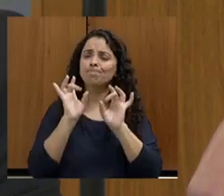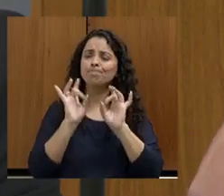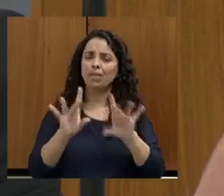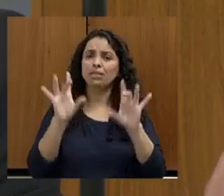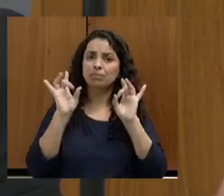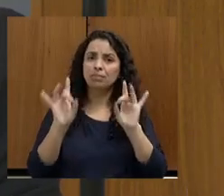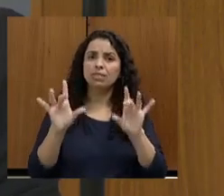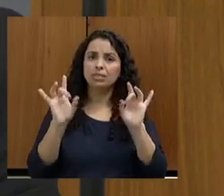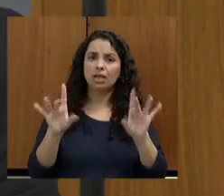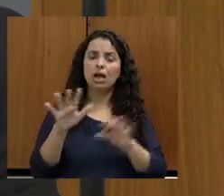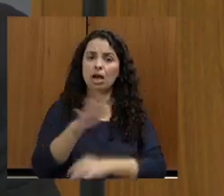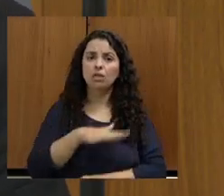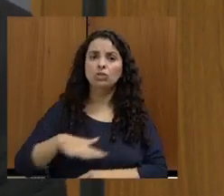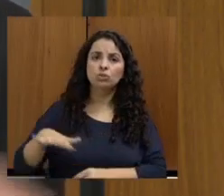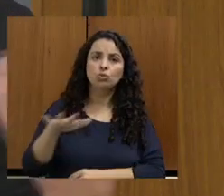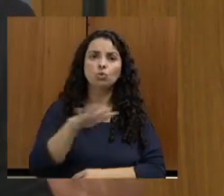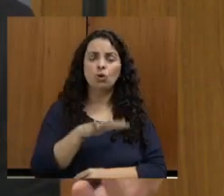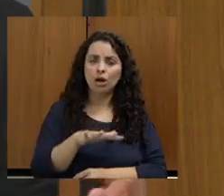permanência,